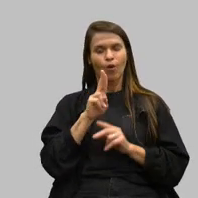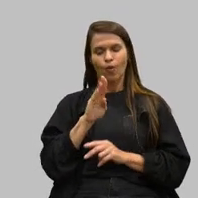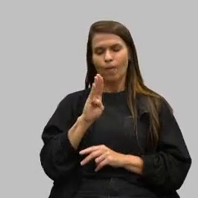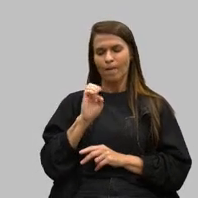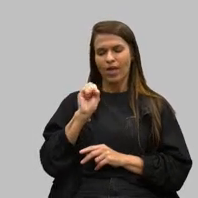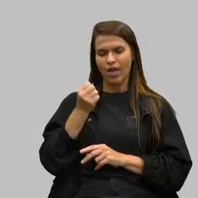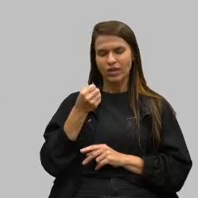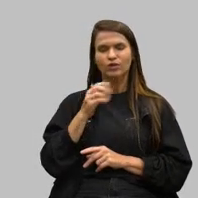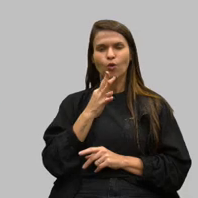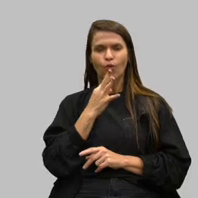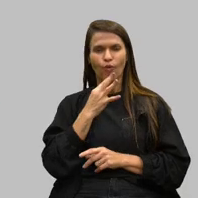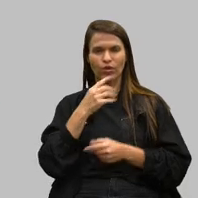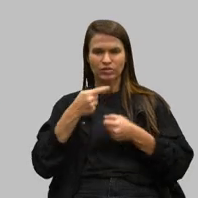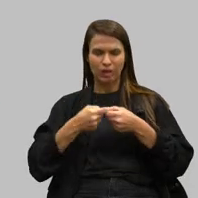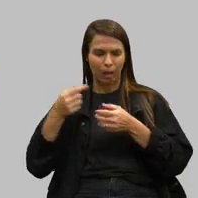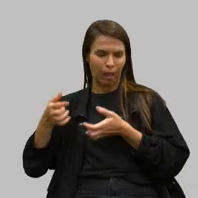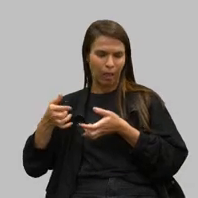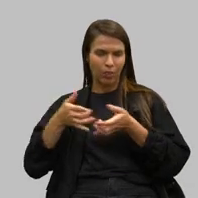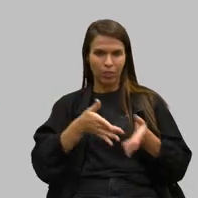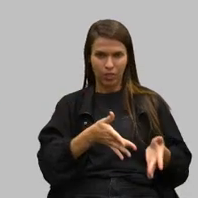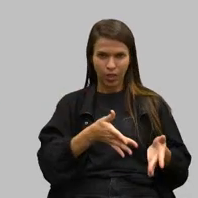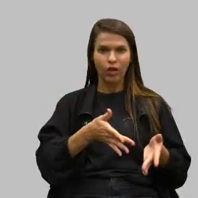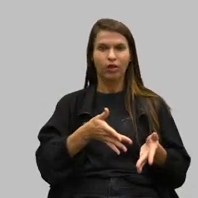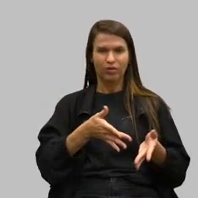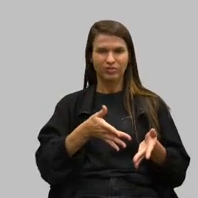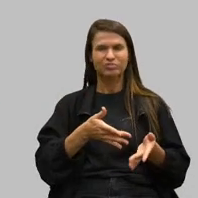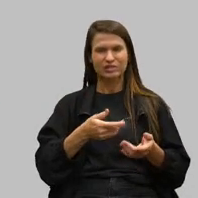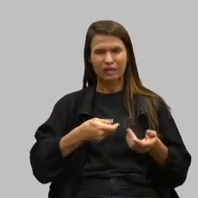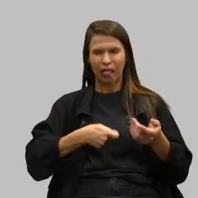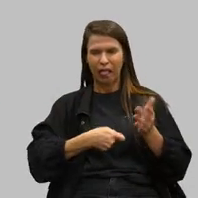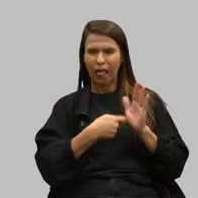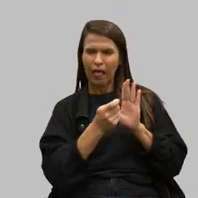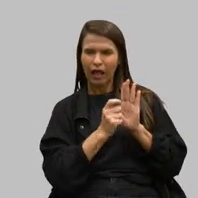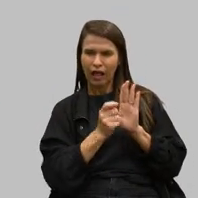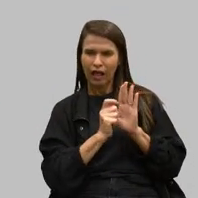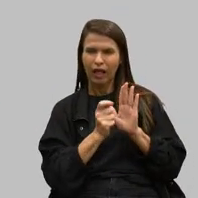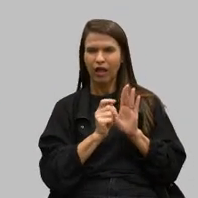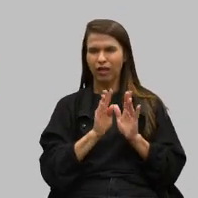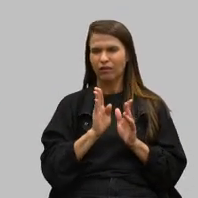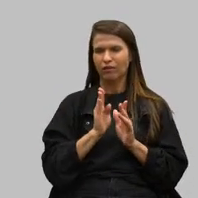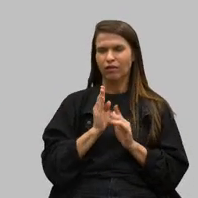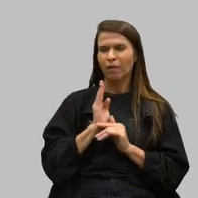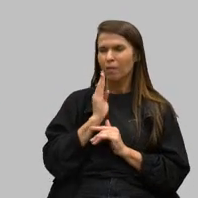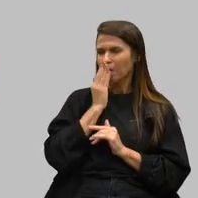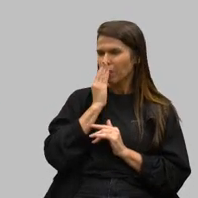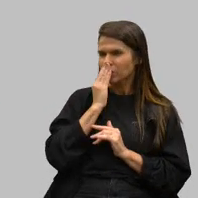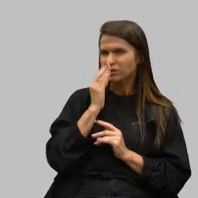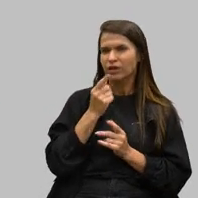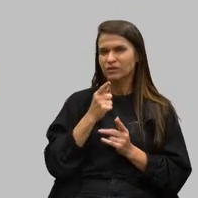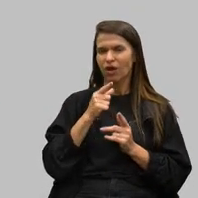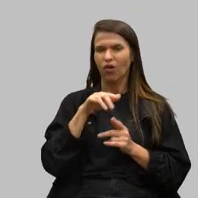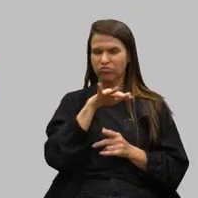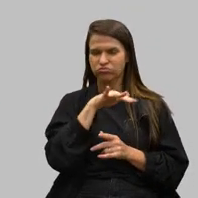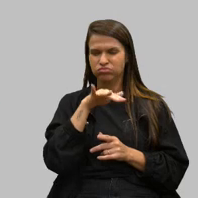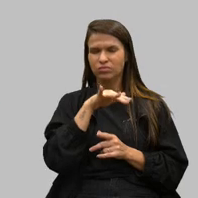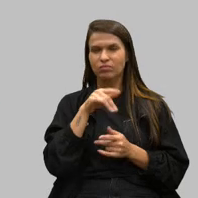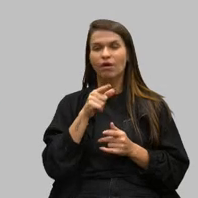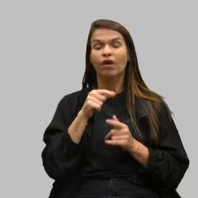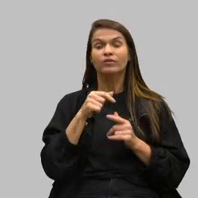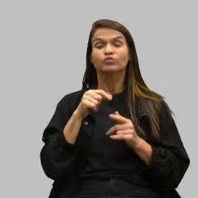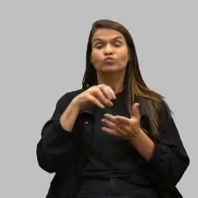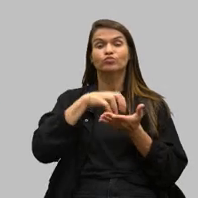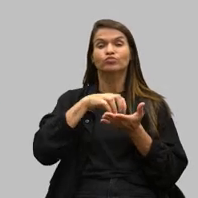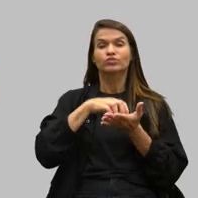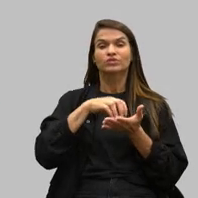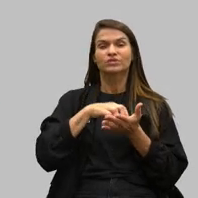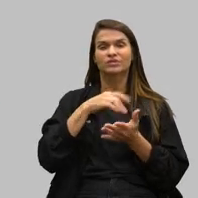conhecia a cidade, abandonada, tráfico de drogas, prostituição lá no tempo e a Secretaria de Saúde foi lá e inaugurou o